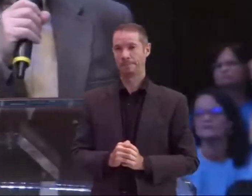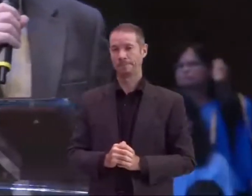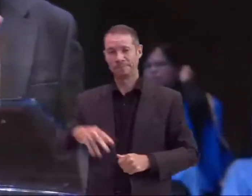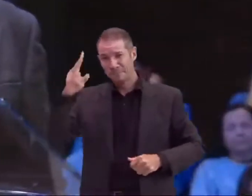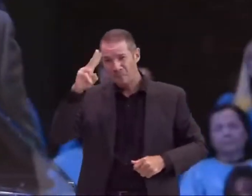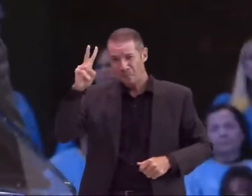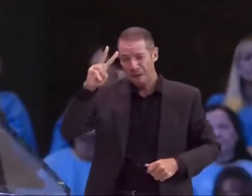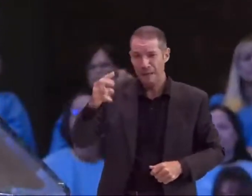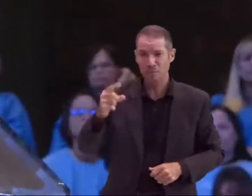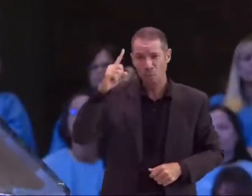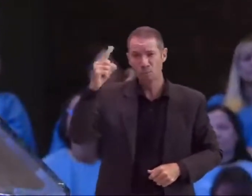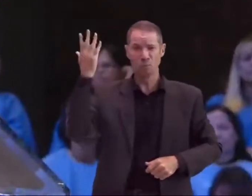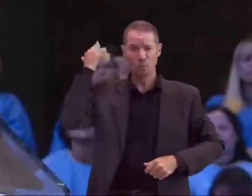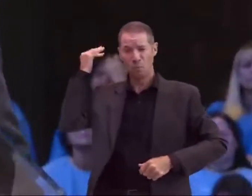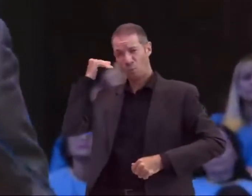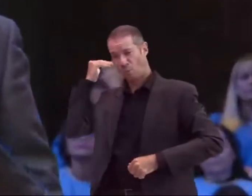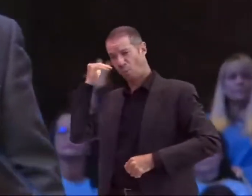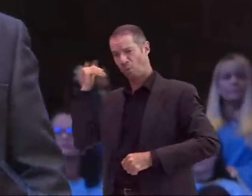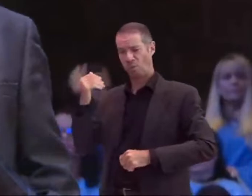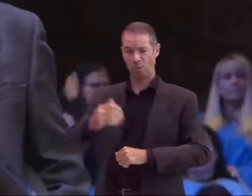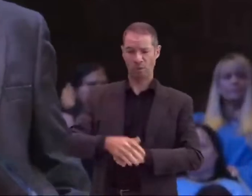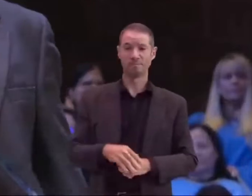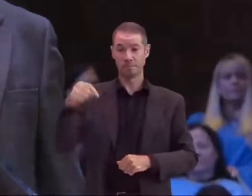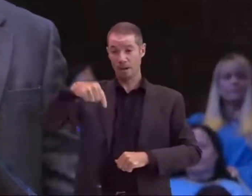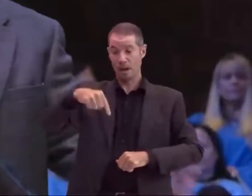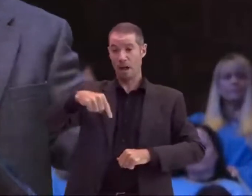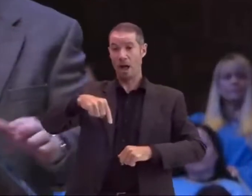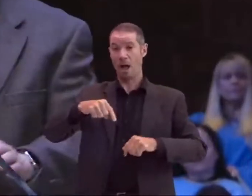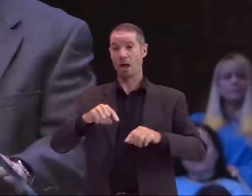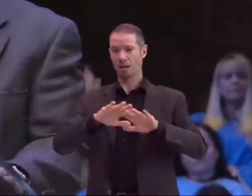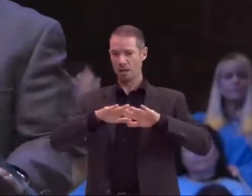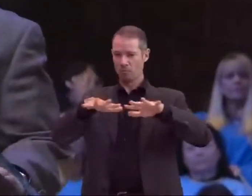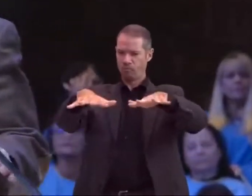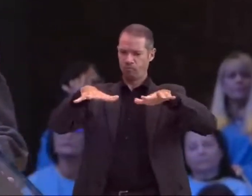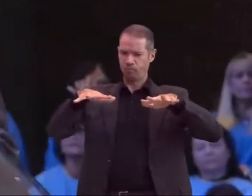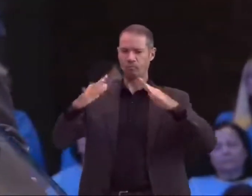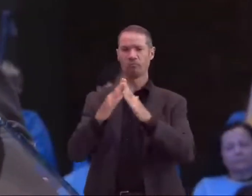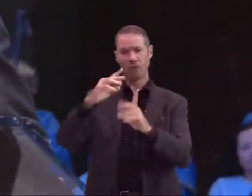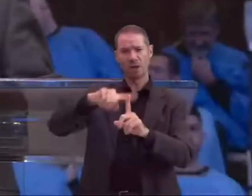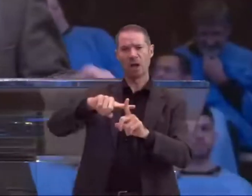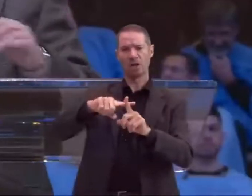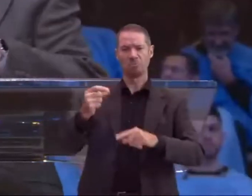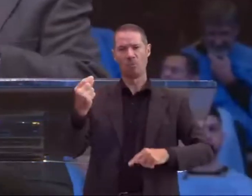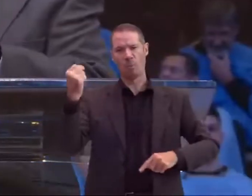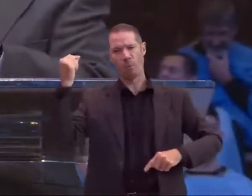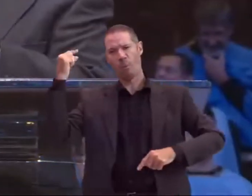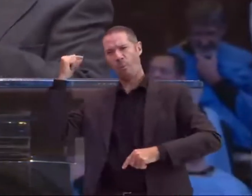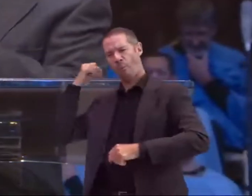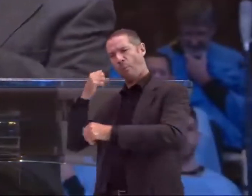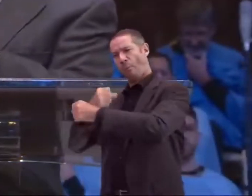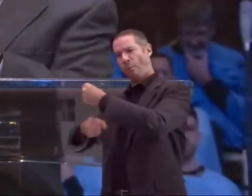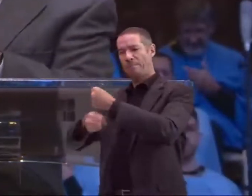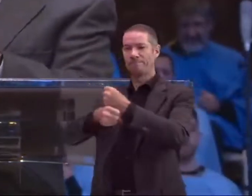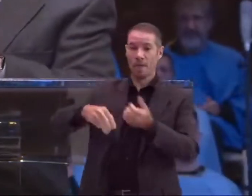Me lembro um dia que eu estava aqui na igreja, já há muitos anos atrás, o